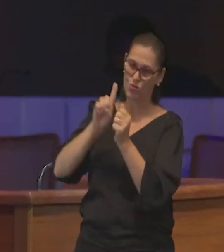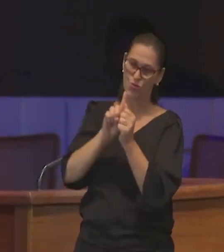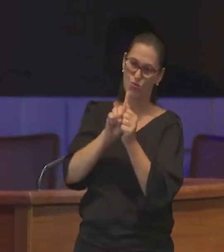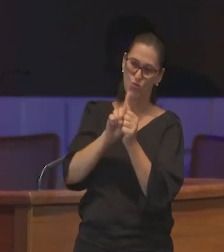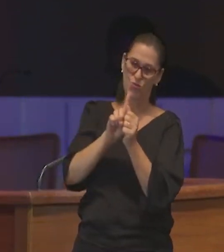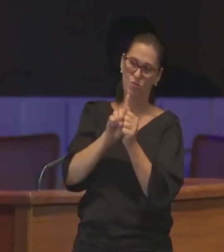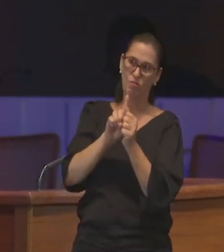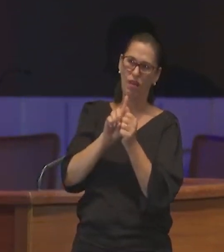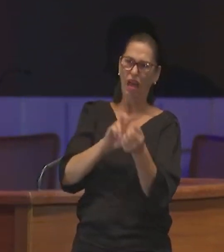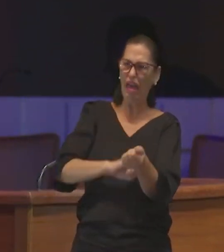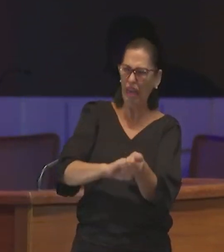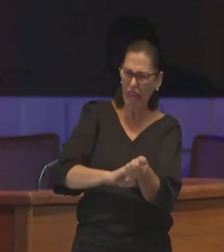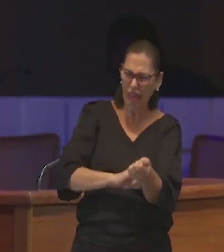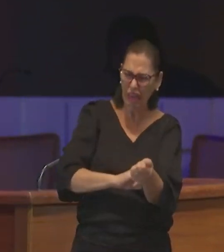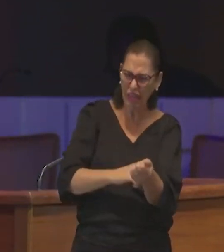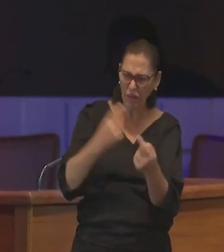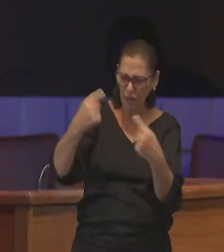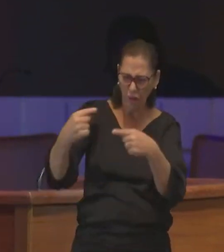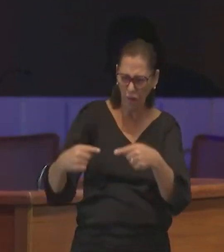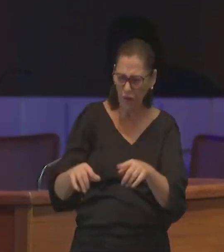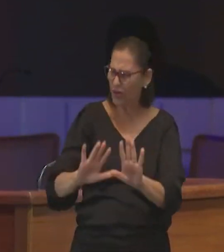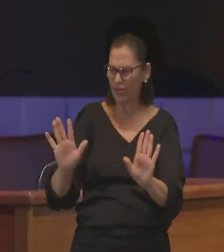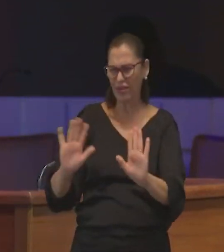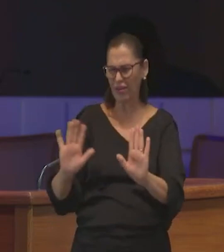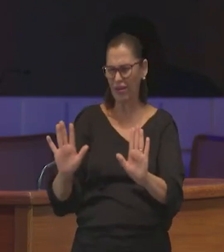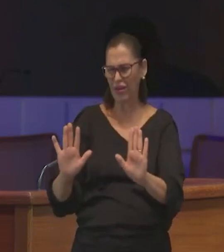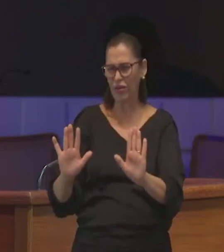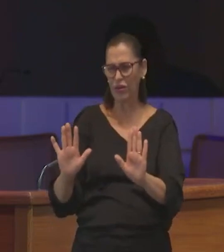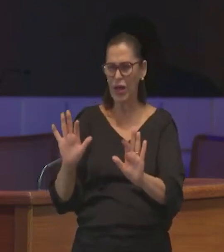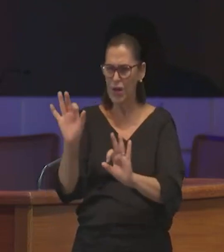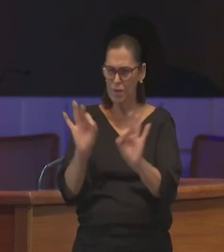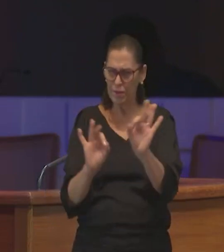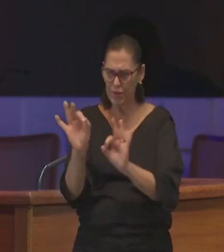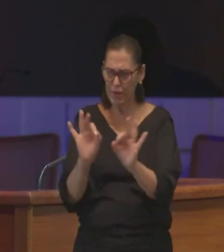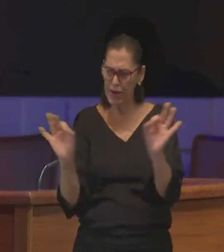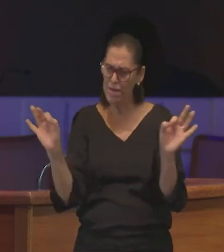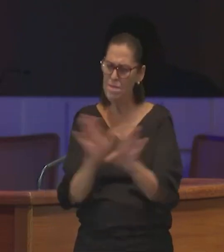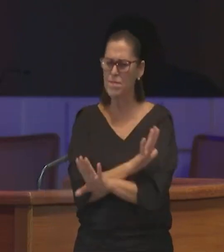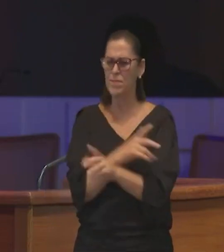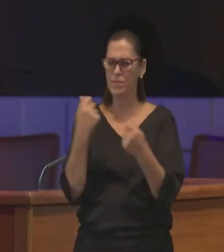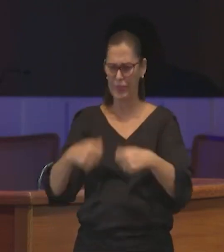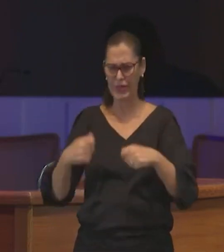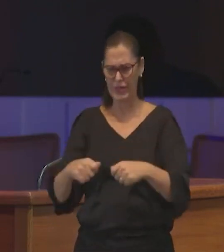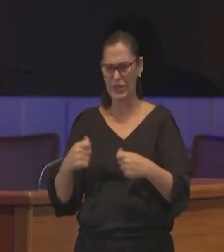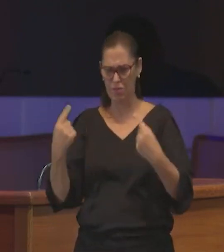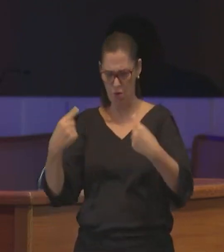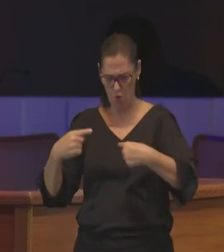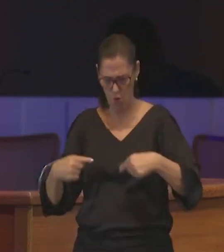te irrites por causa dos teus opositores. Esteja preparado para as adversidades.